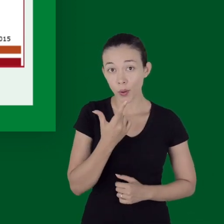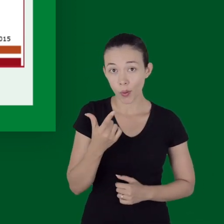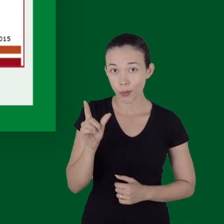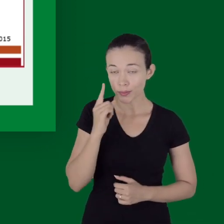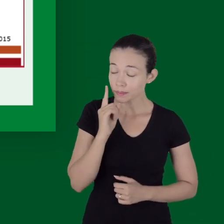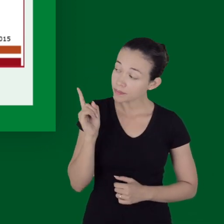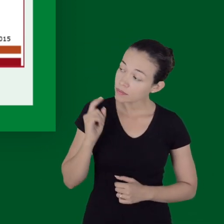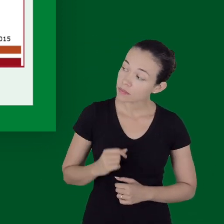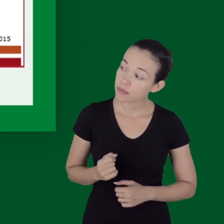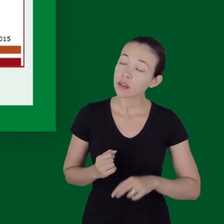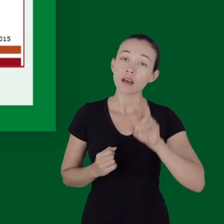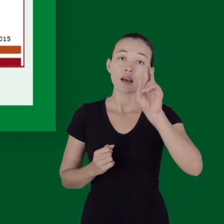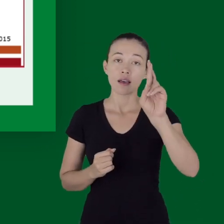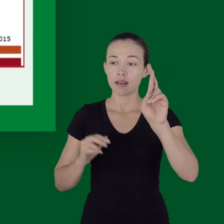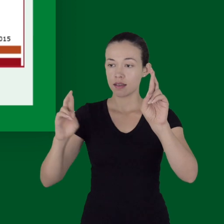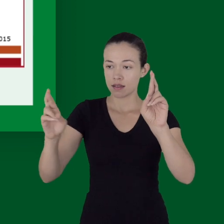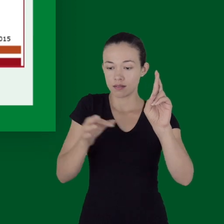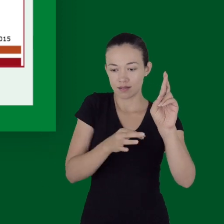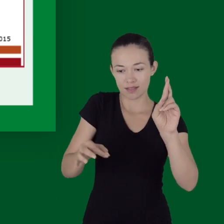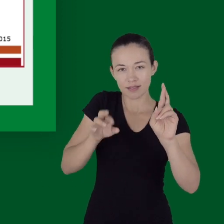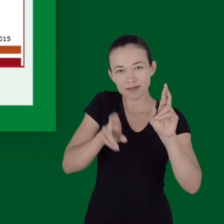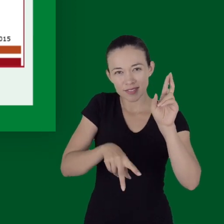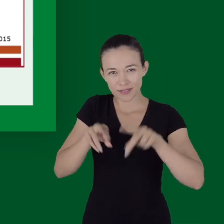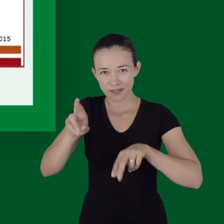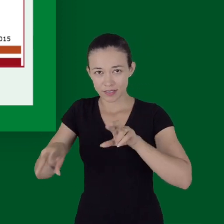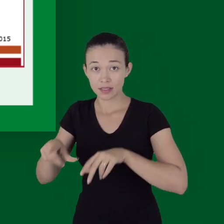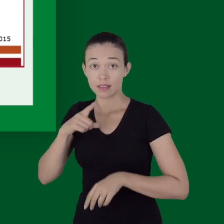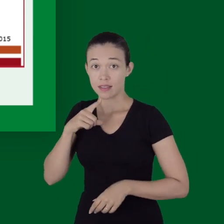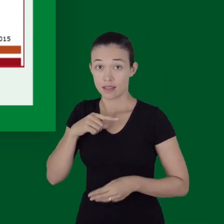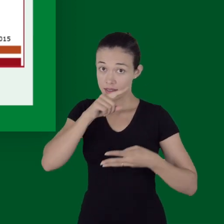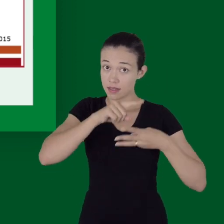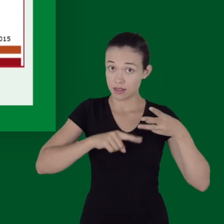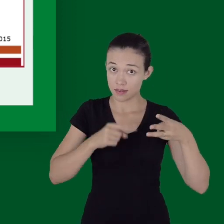RR irregular é a taquicardia ventricular polimórfica,